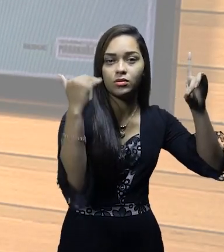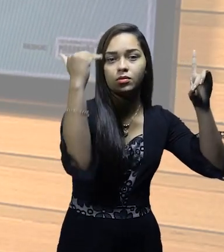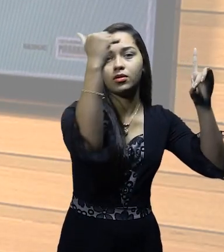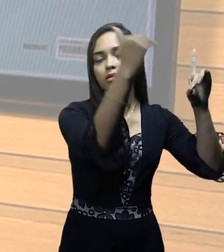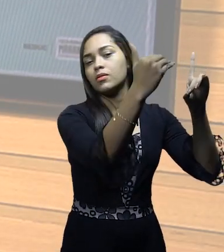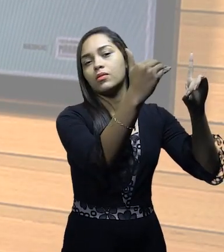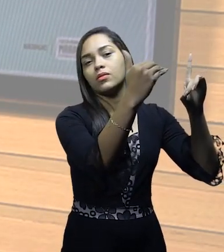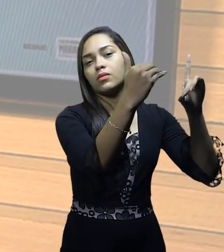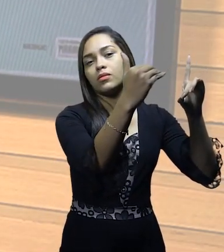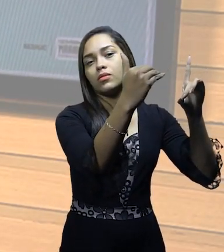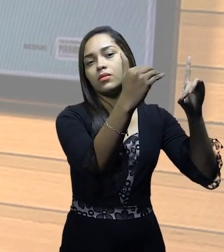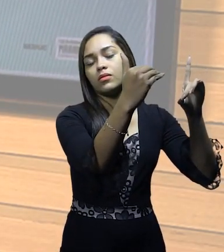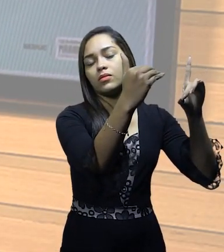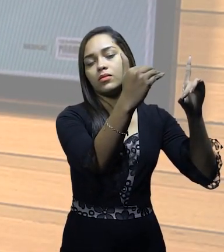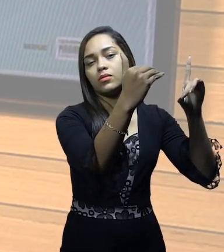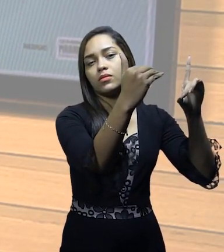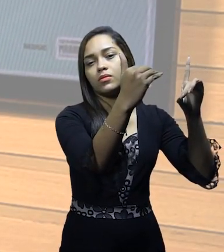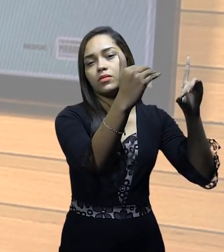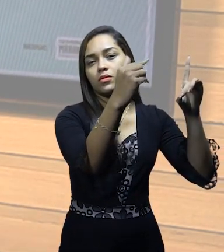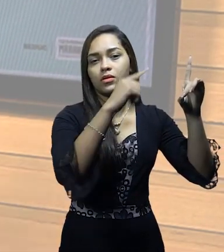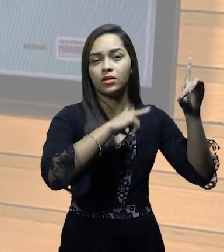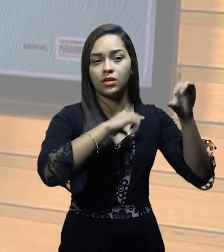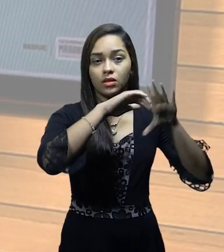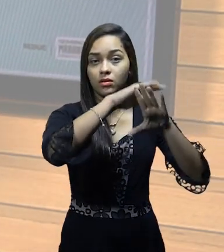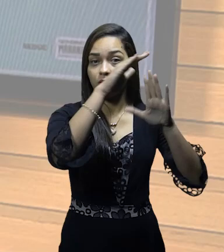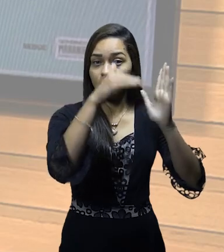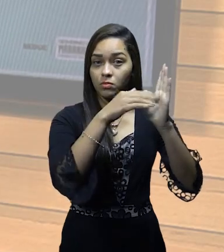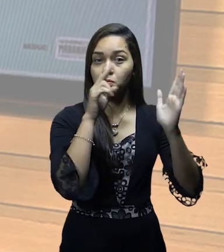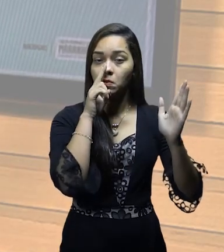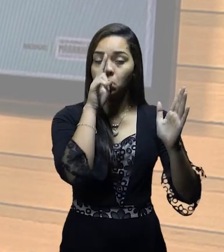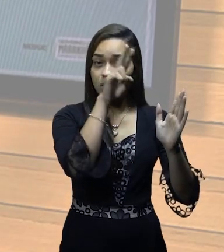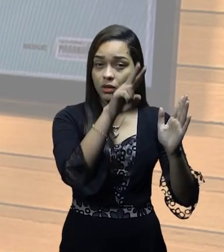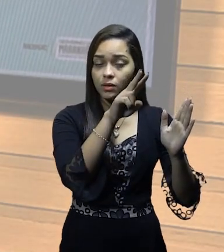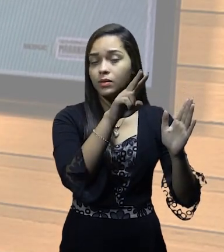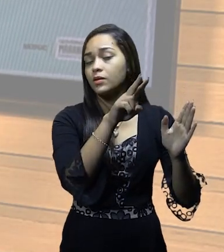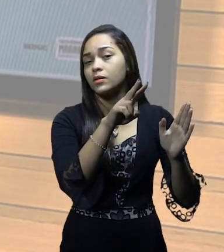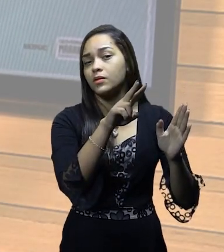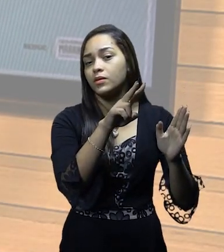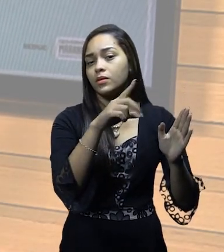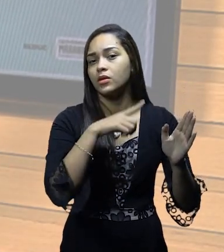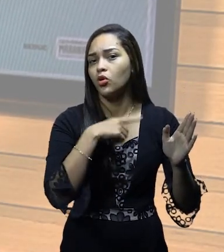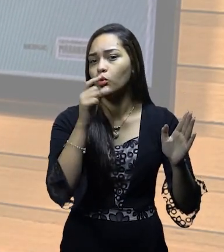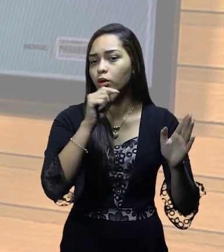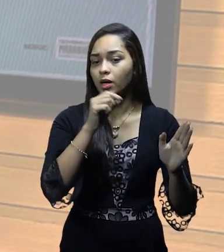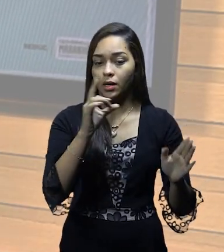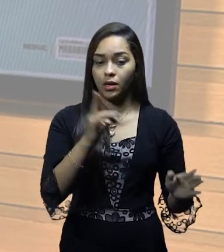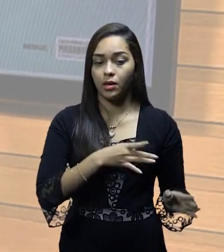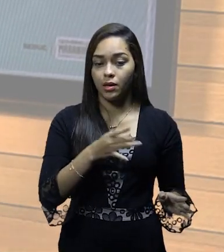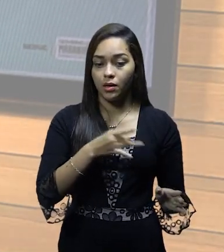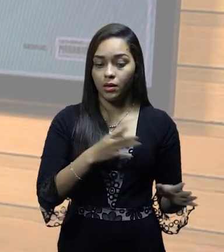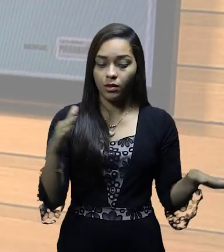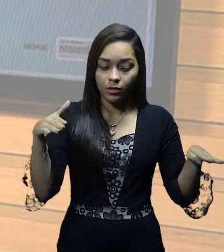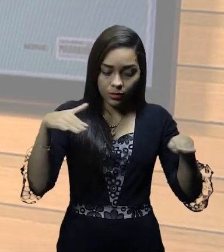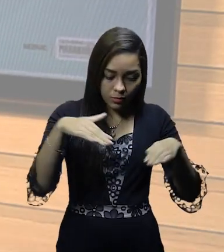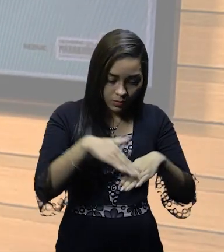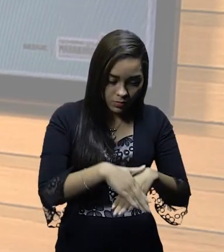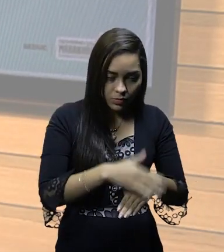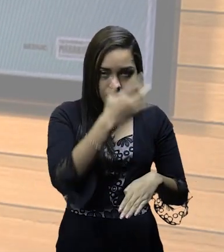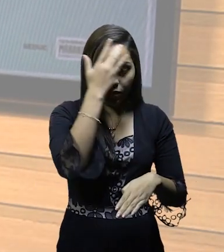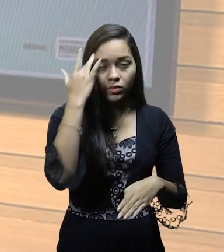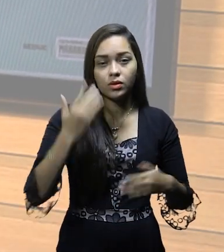de tudo. E você sabe que Deus, como um ser superior, um ser que tem todo o